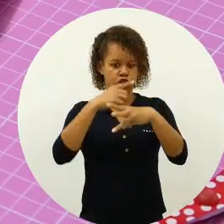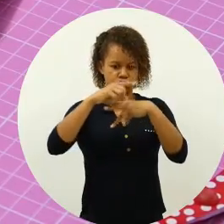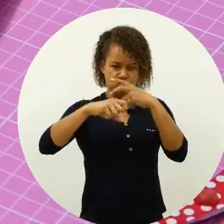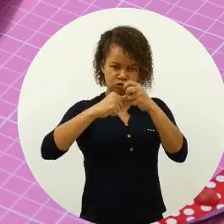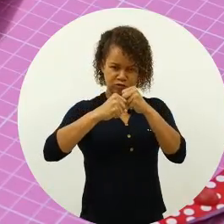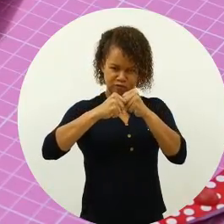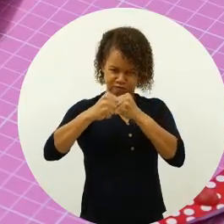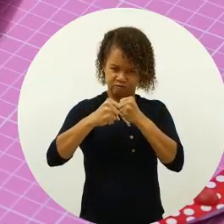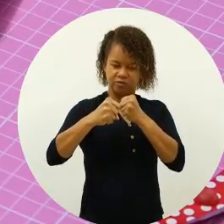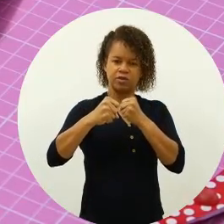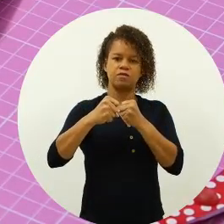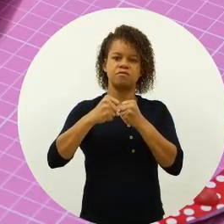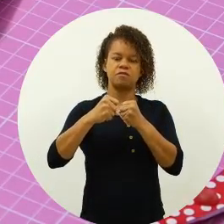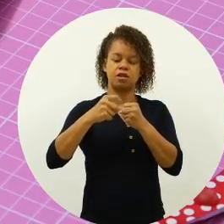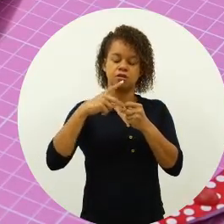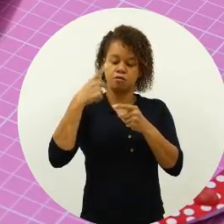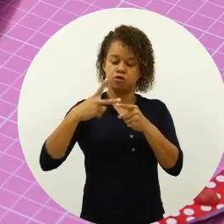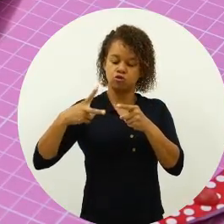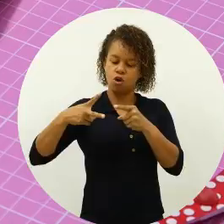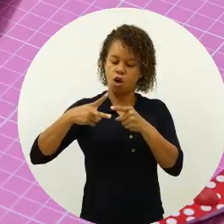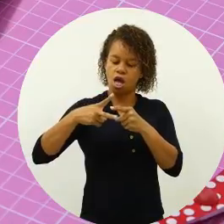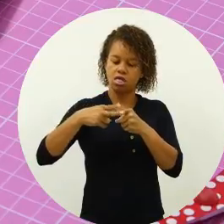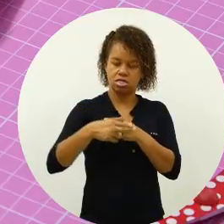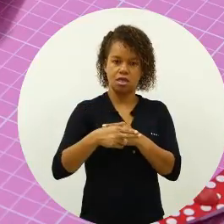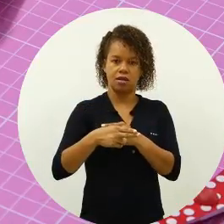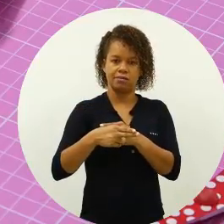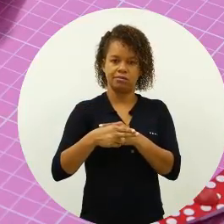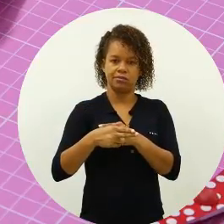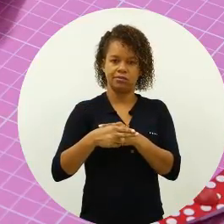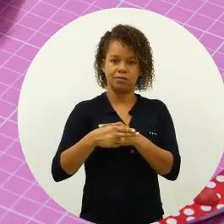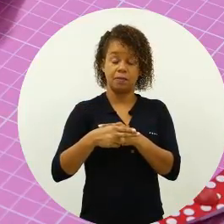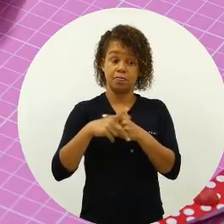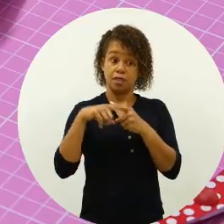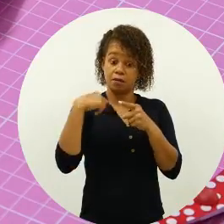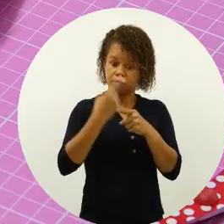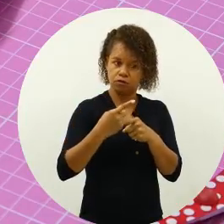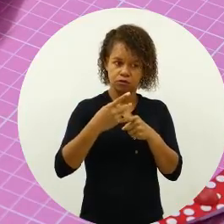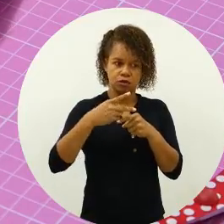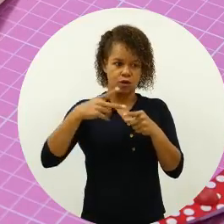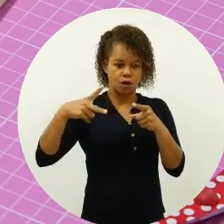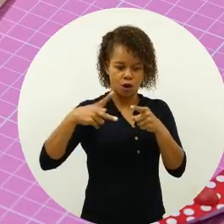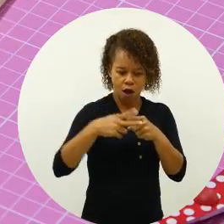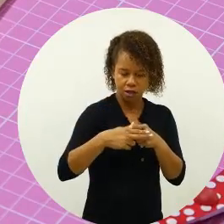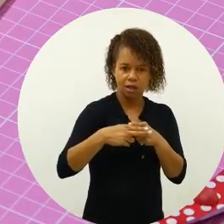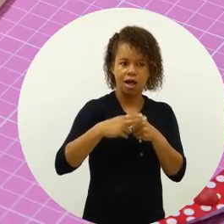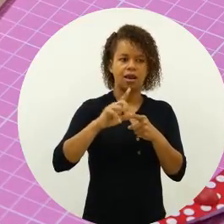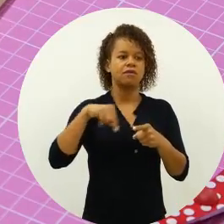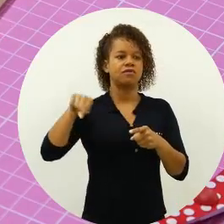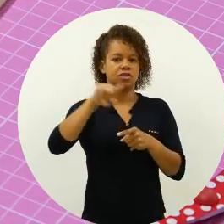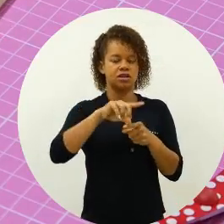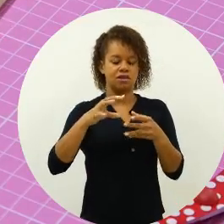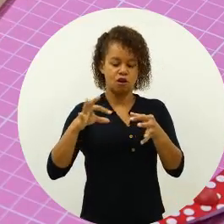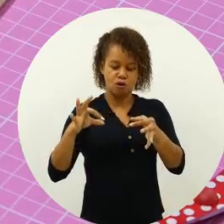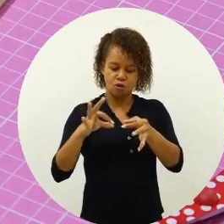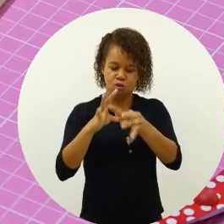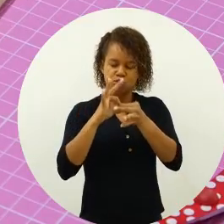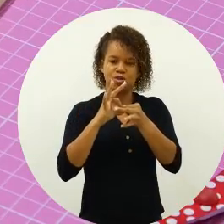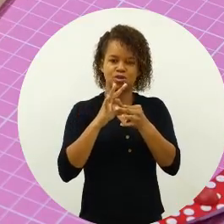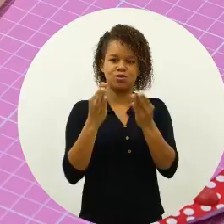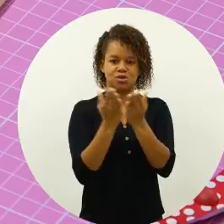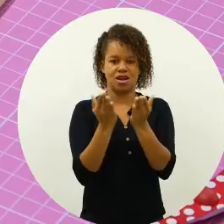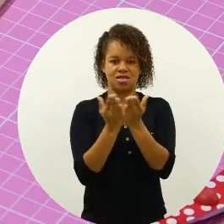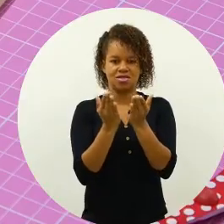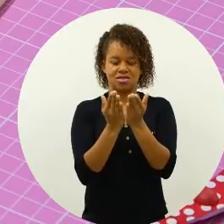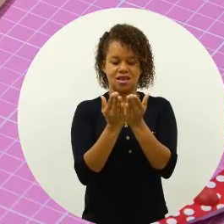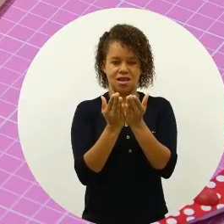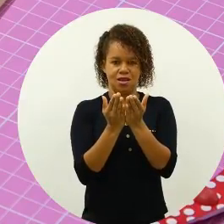cegos para poder cortar a linha. Depois que você cortar a linha, você vai unir esses cadernos